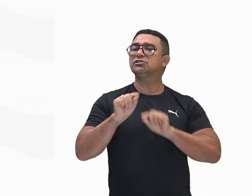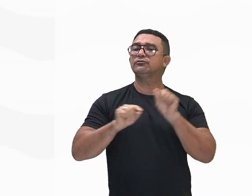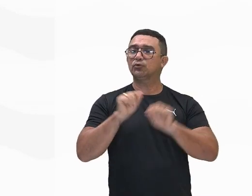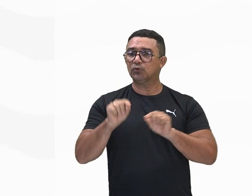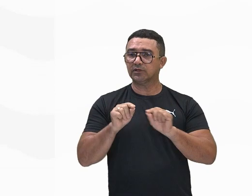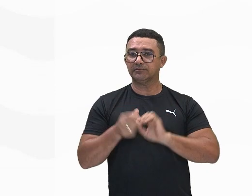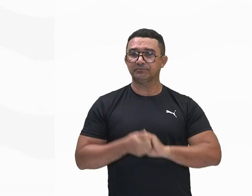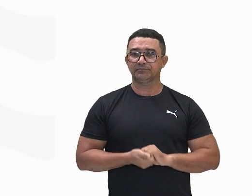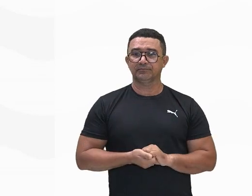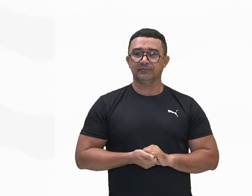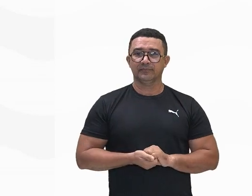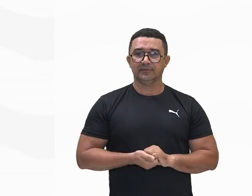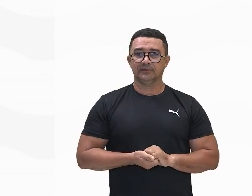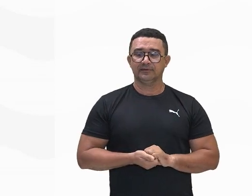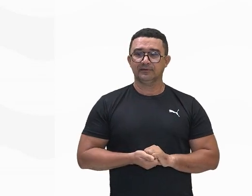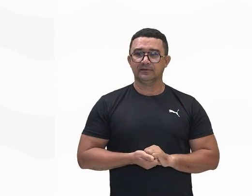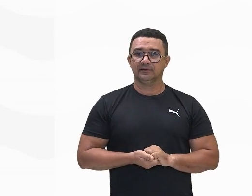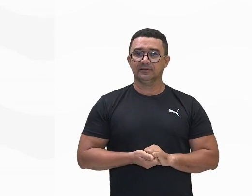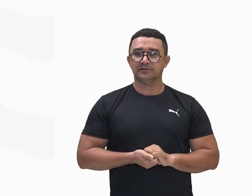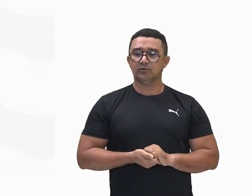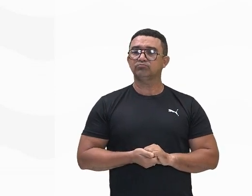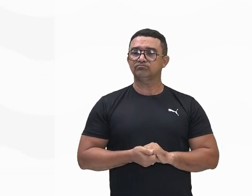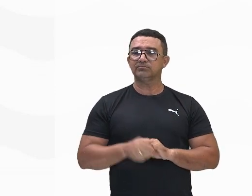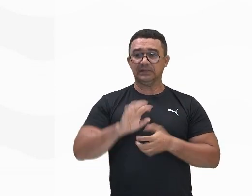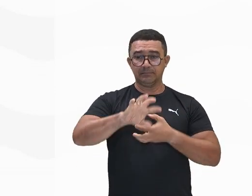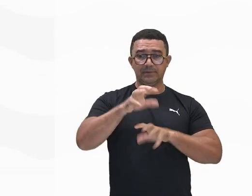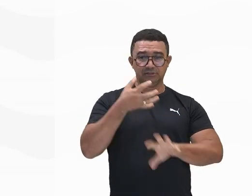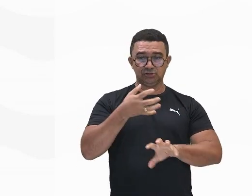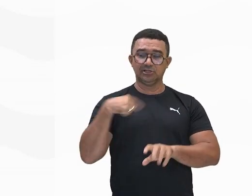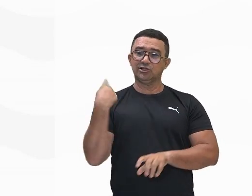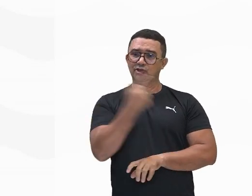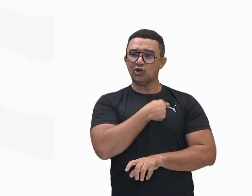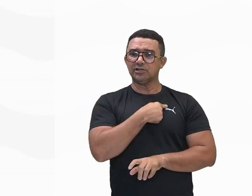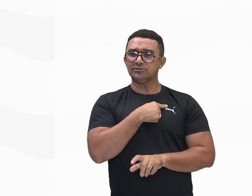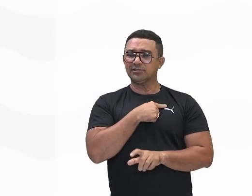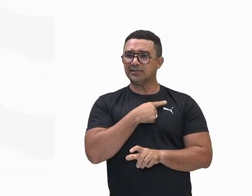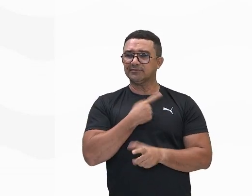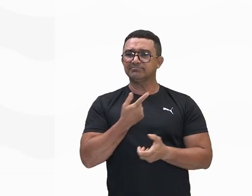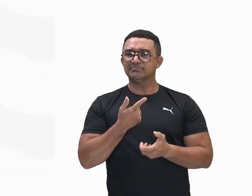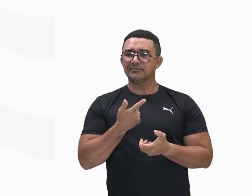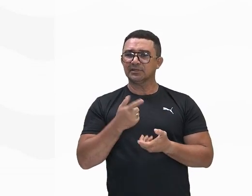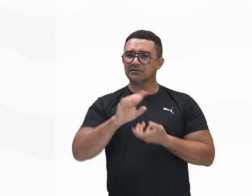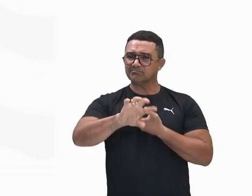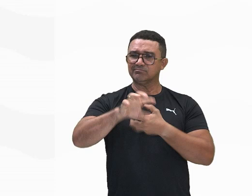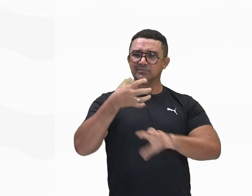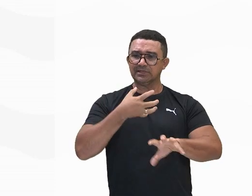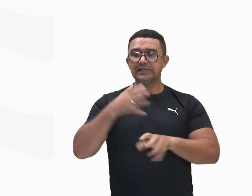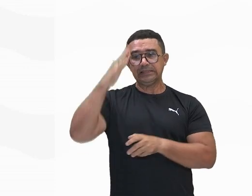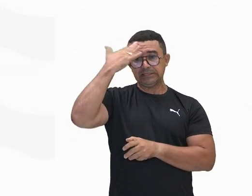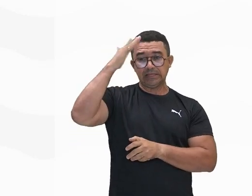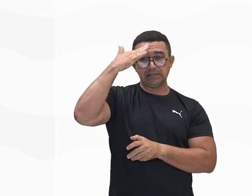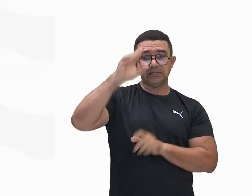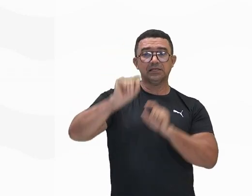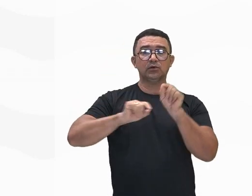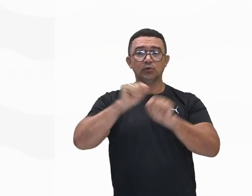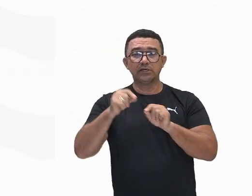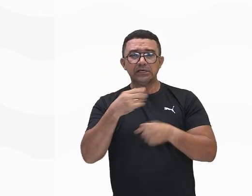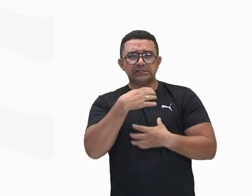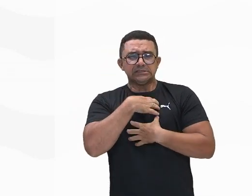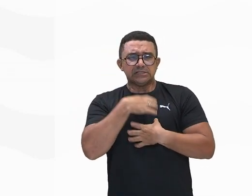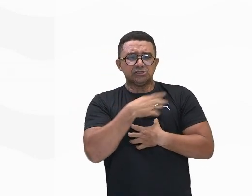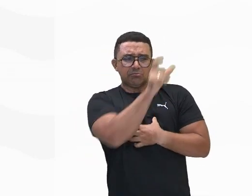A empatia é a capacidade de se colocar no lugar do outro, compreendendo seus